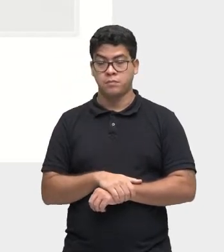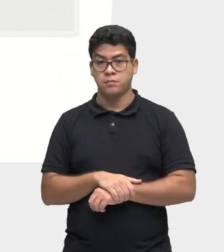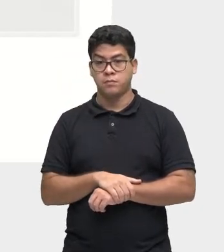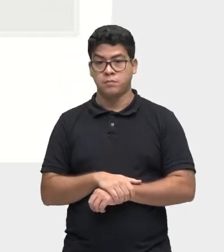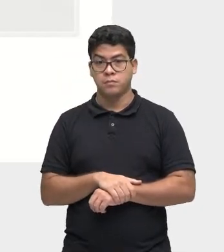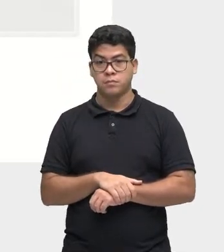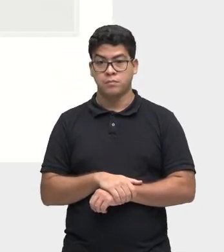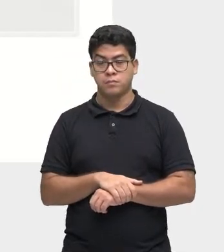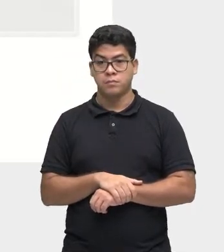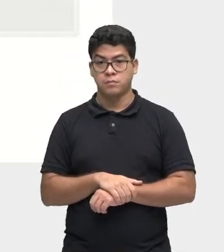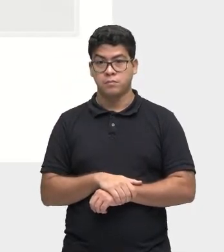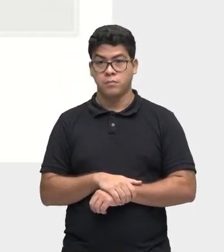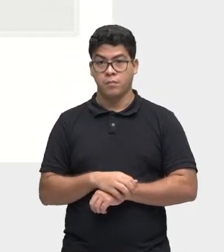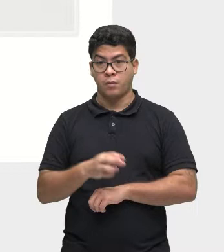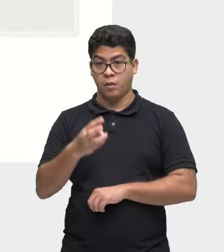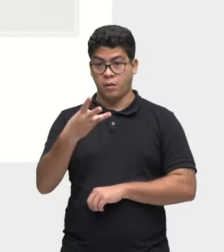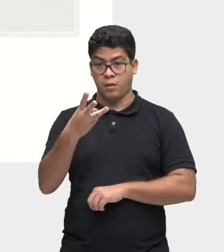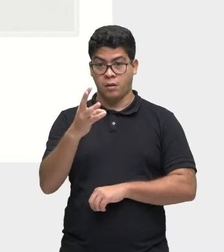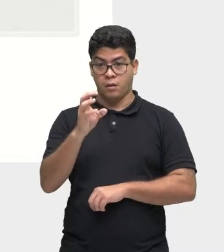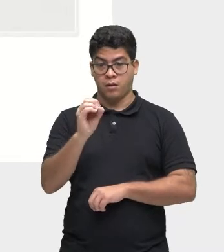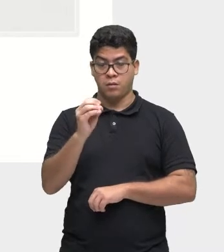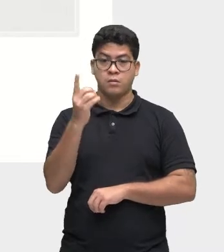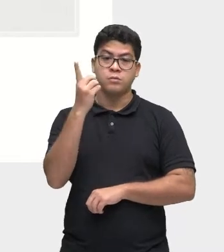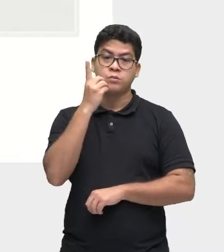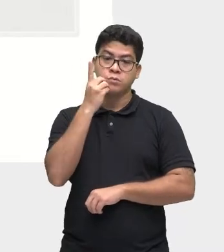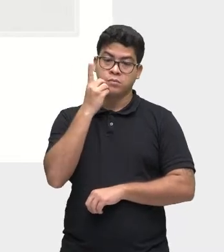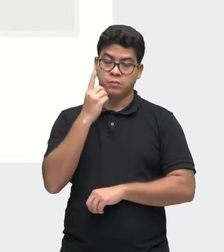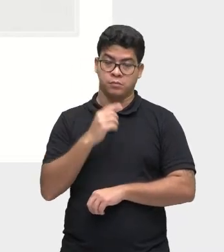Irão consumir em 30 dias.